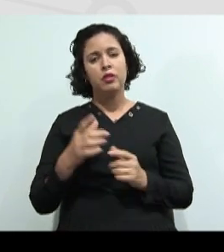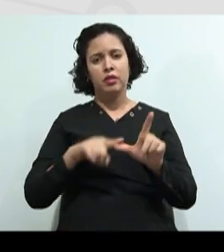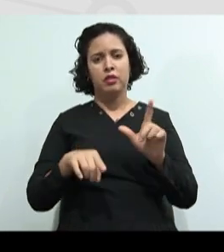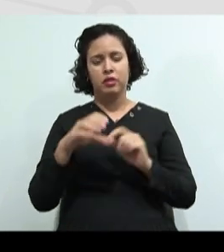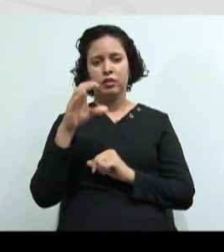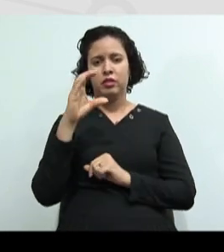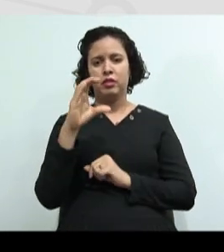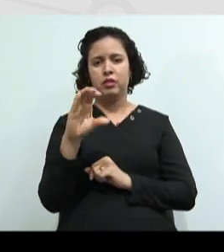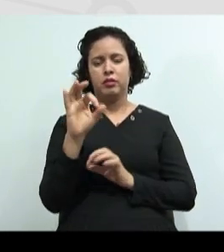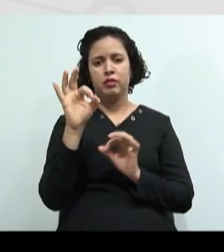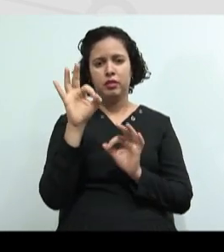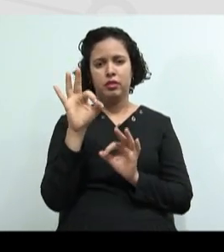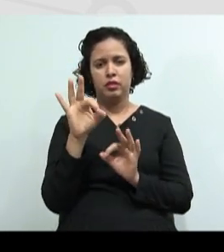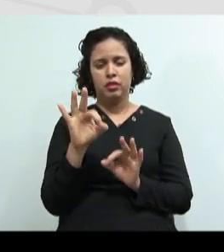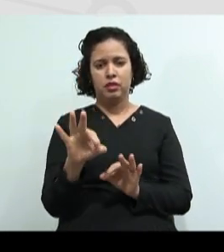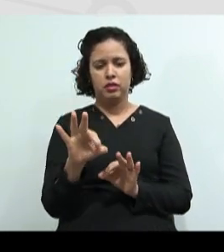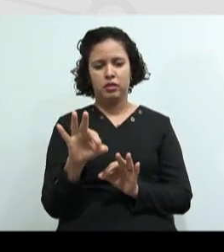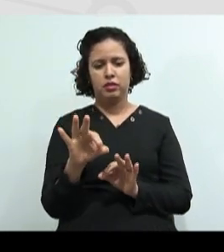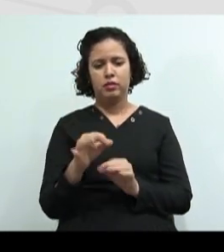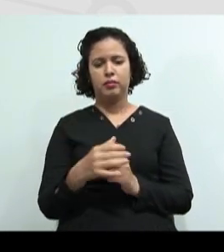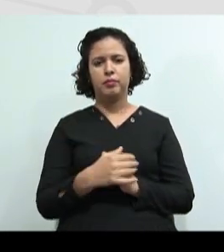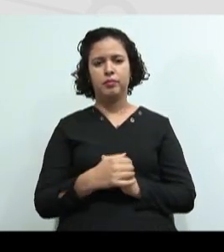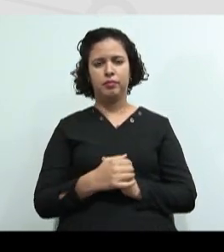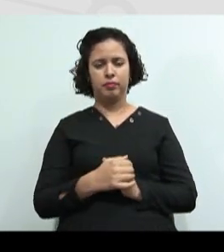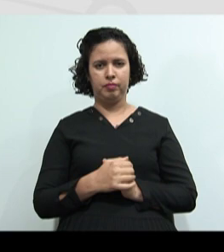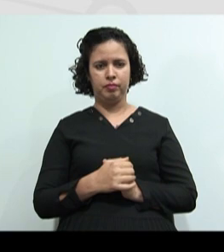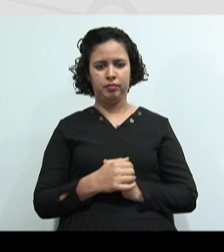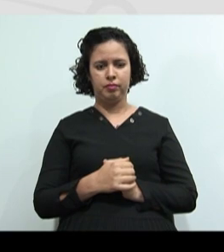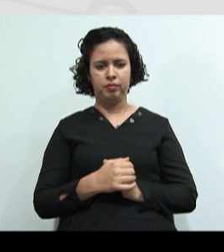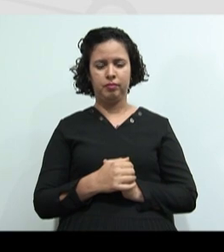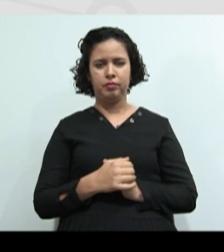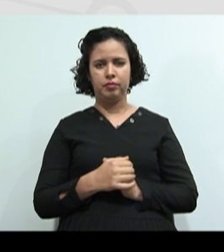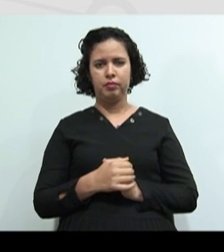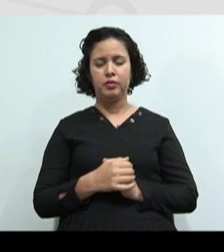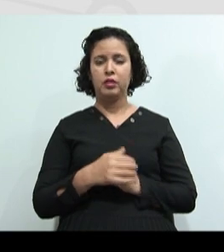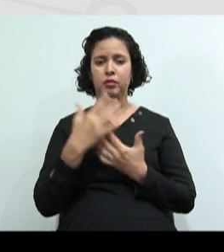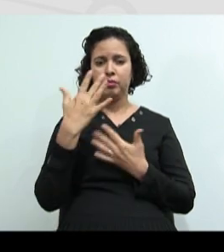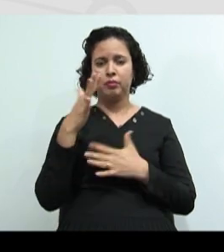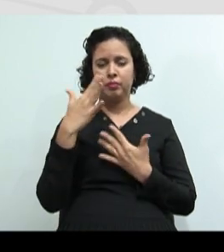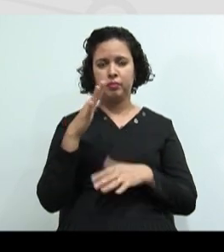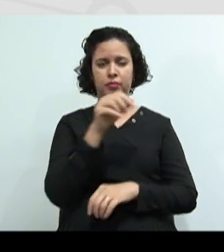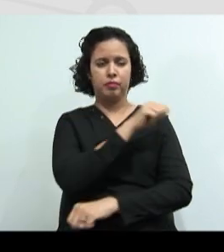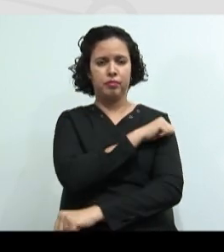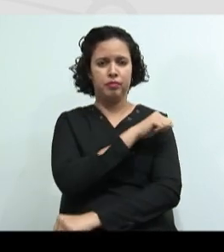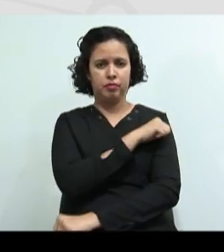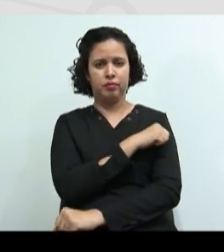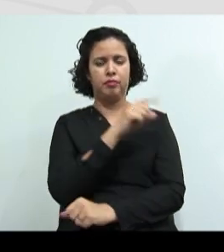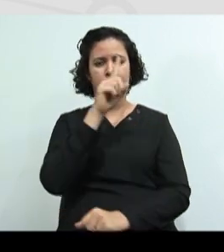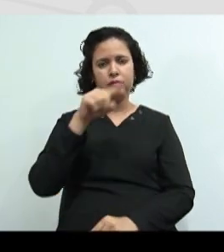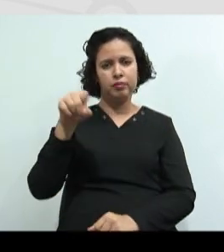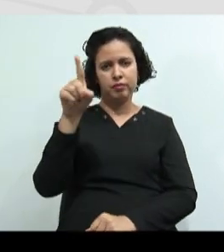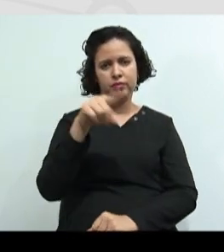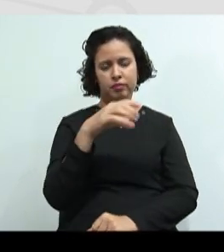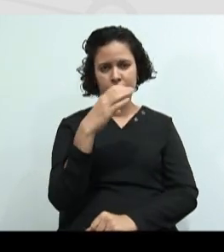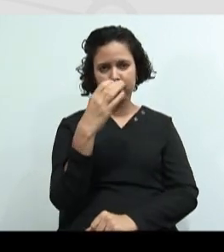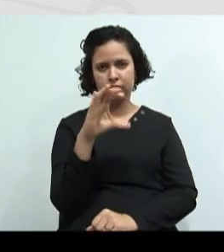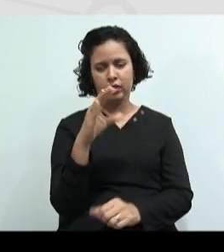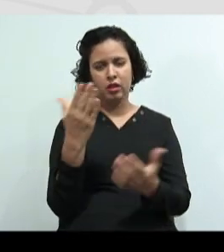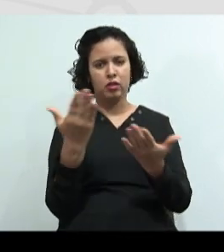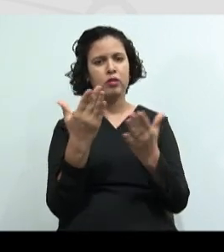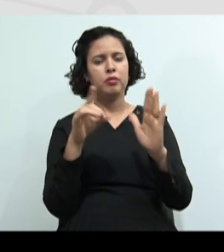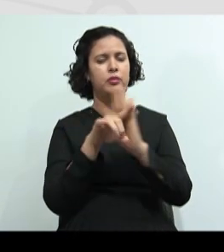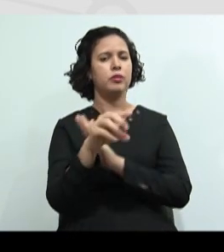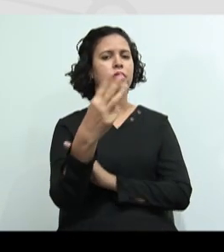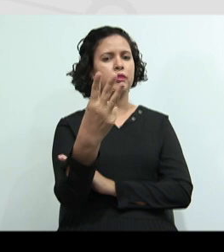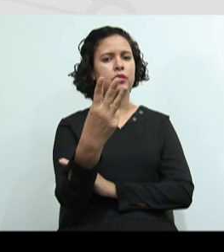questão a não ser marcada. Então, parabéns às alunas que marcaram a letra C como resposta correta. Vamos para a questão número